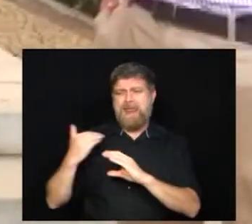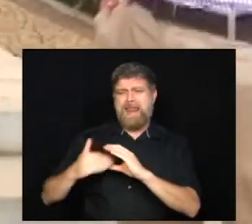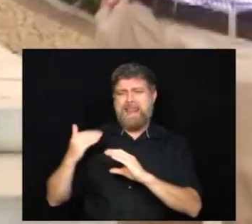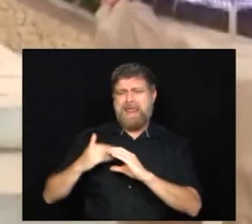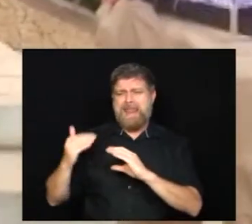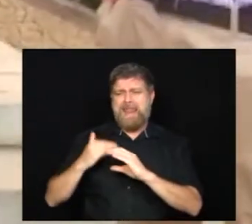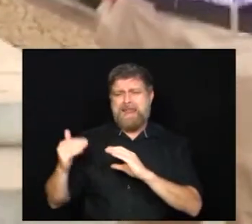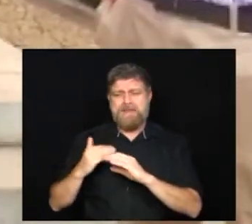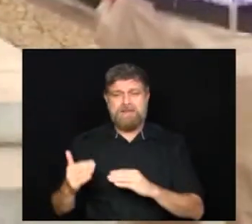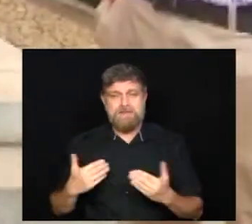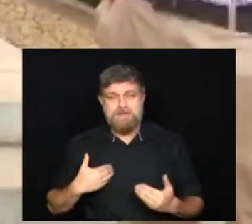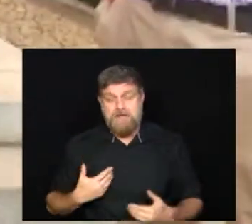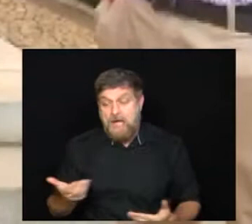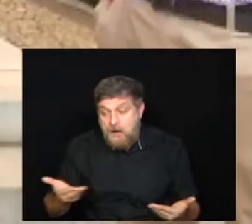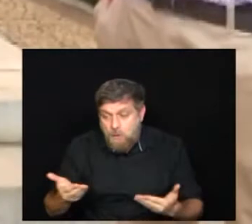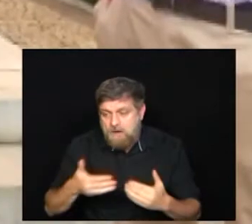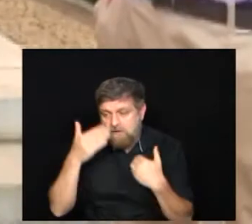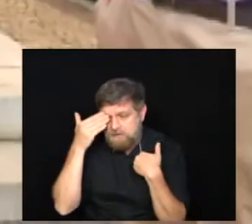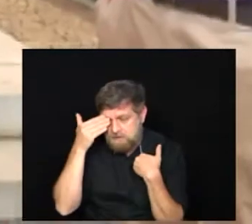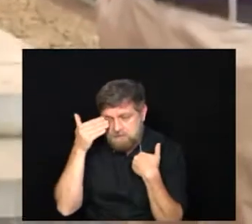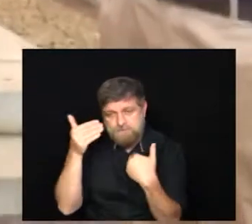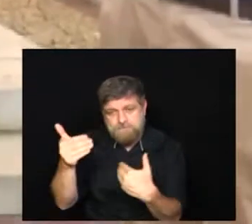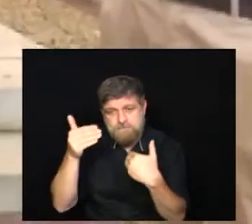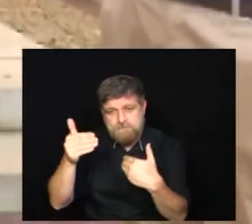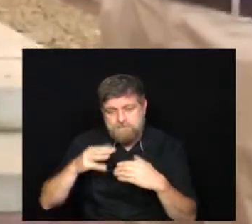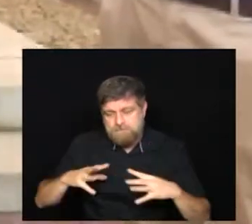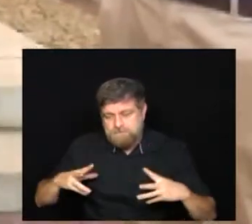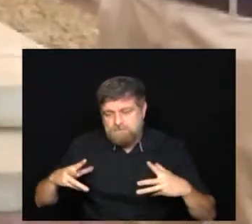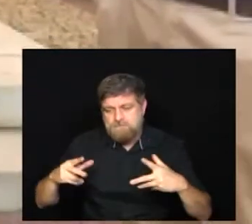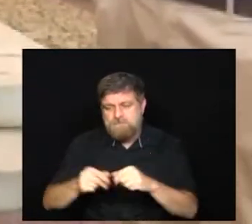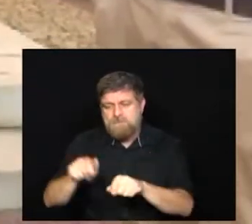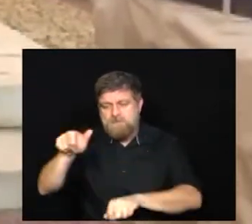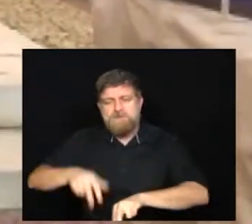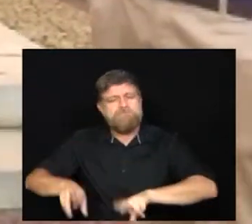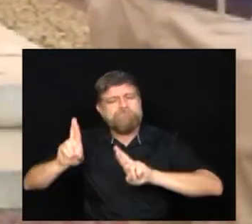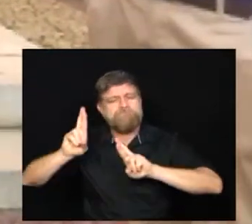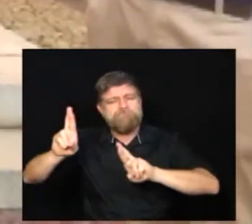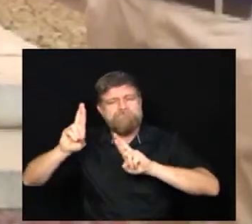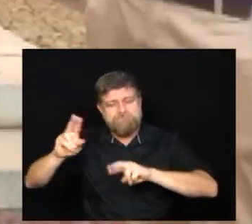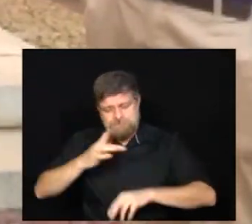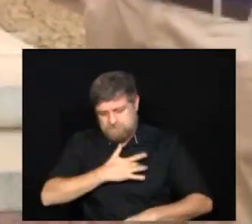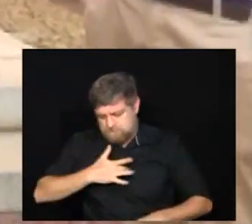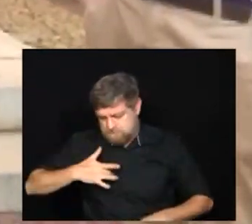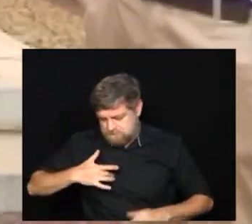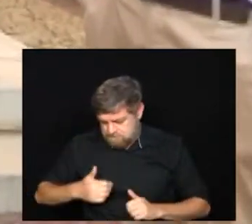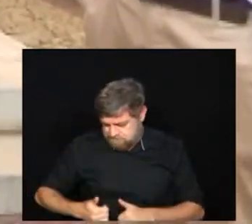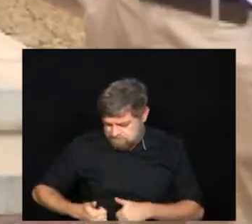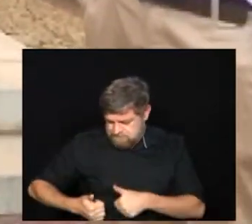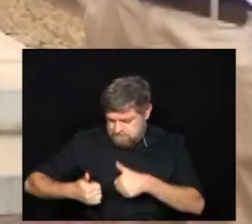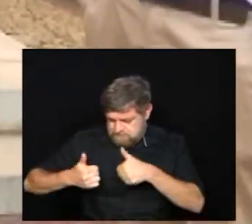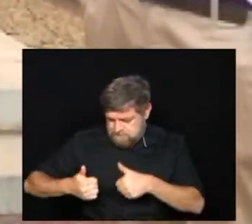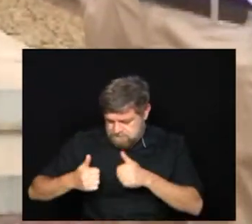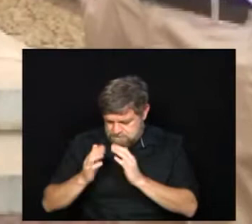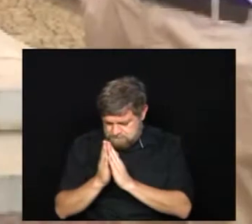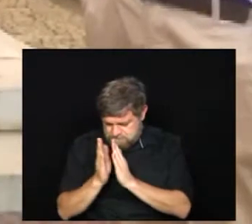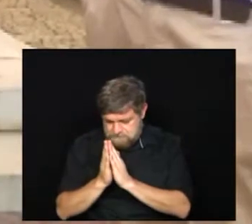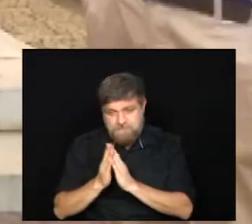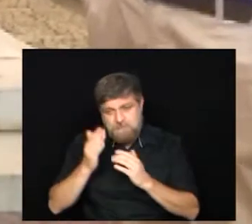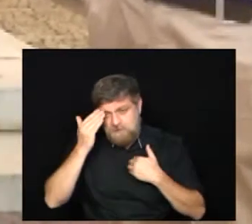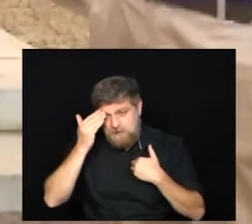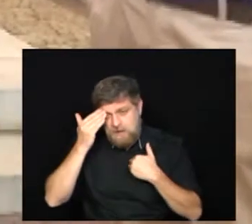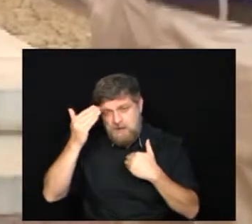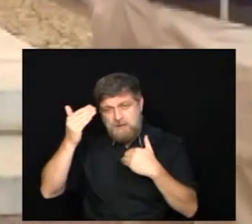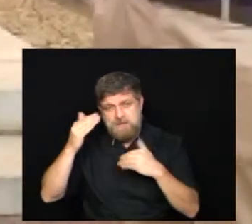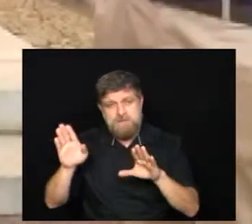mensagens, mas vai aqui a minha gratidão por todos os votos, os desejos de pronto restabelecimento e agradeço muito